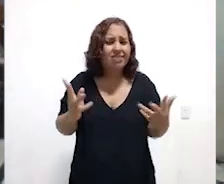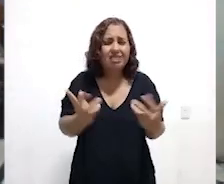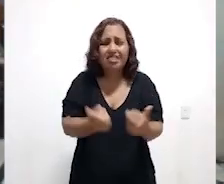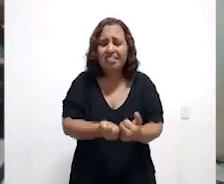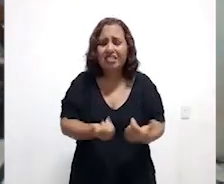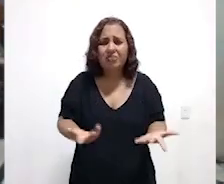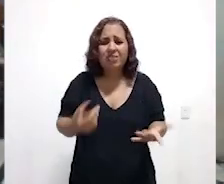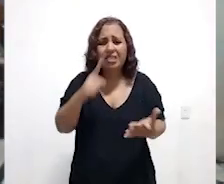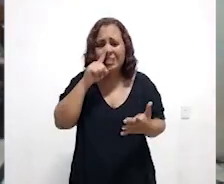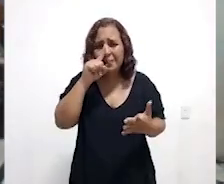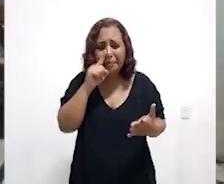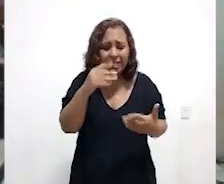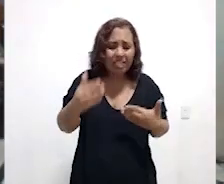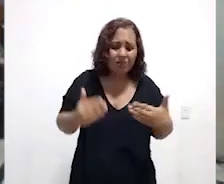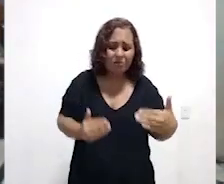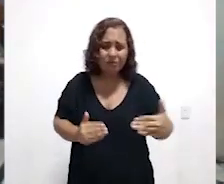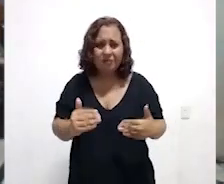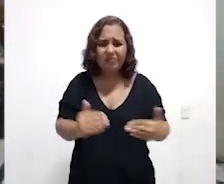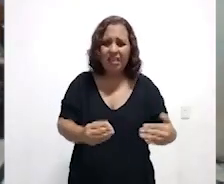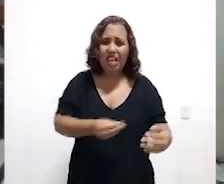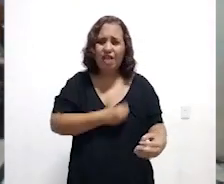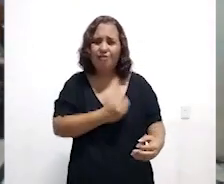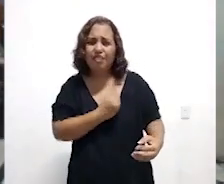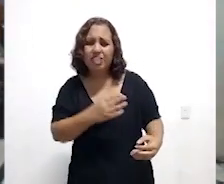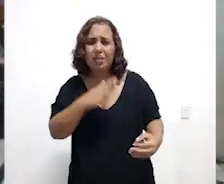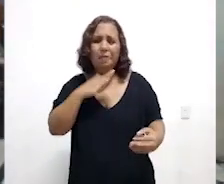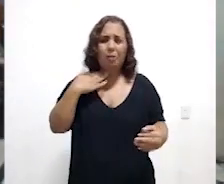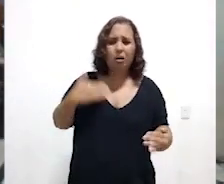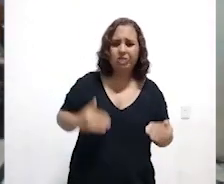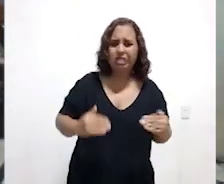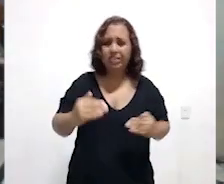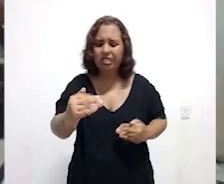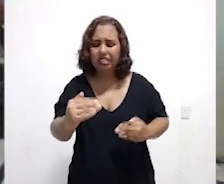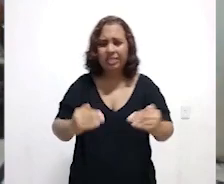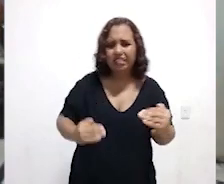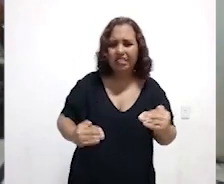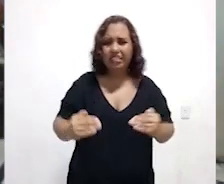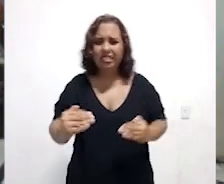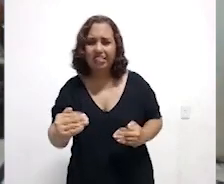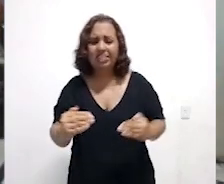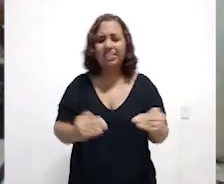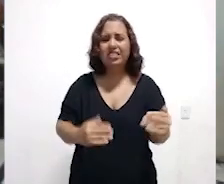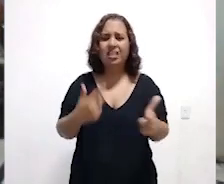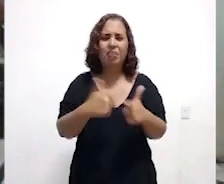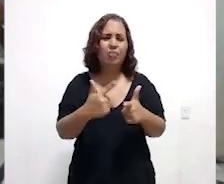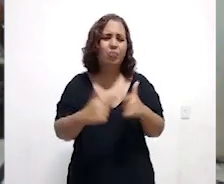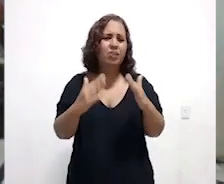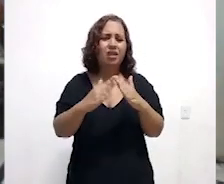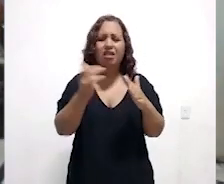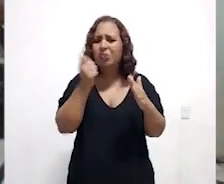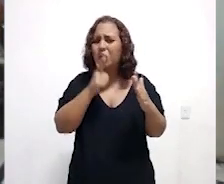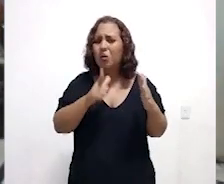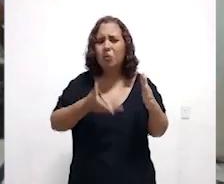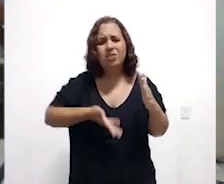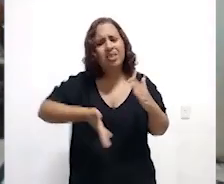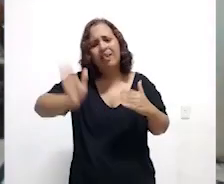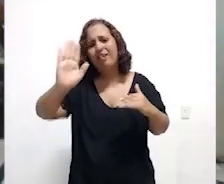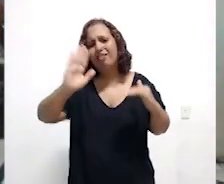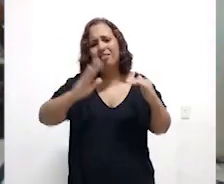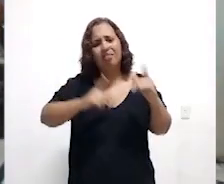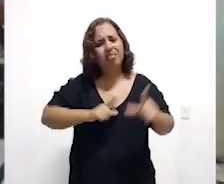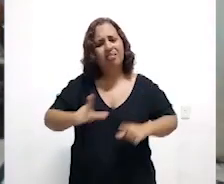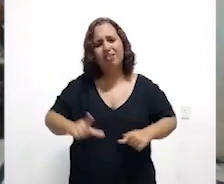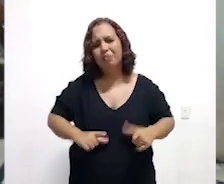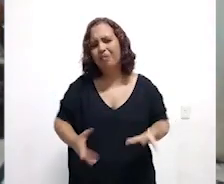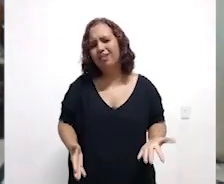da vida e da morte, por causa de problemas em casa, que não conseguem ir trabalhar. Crê em Jesus,